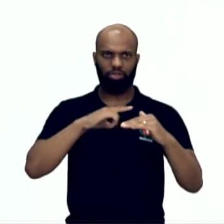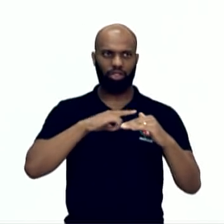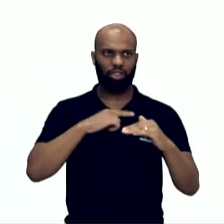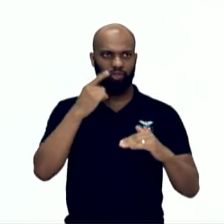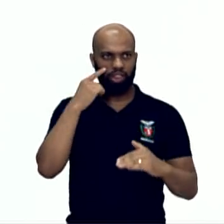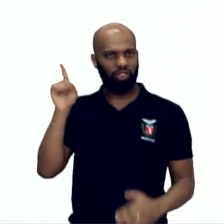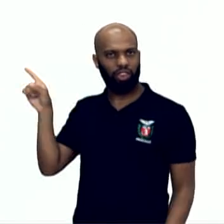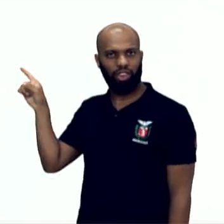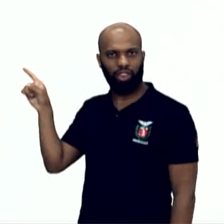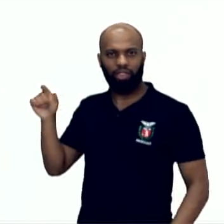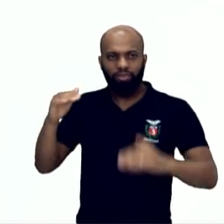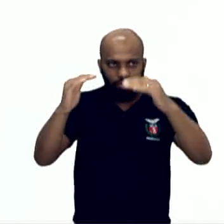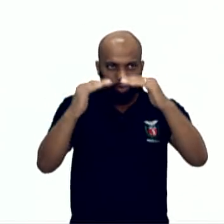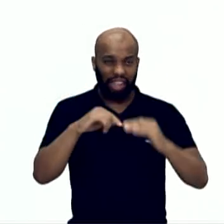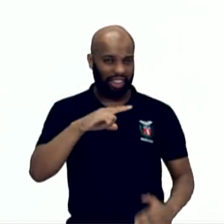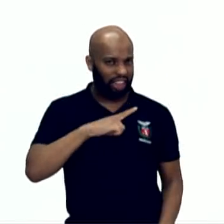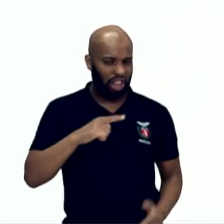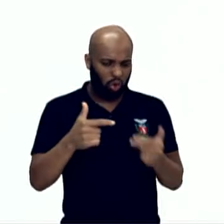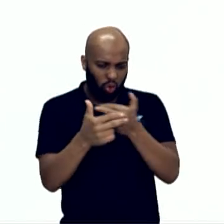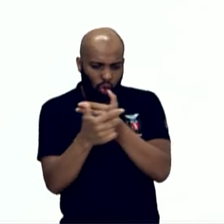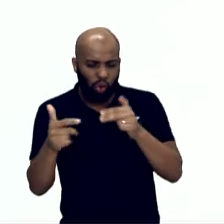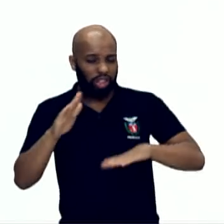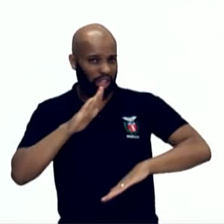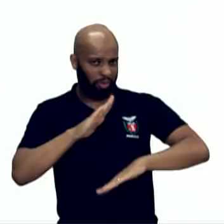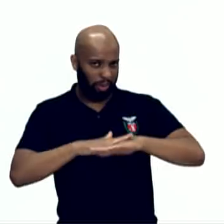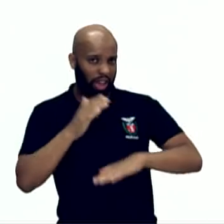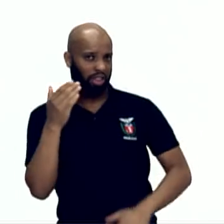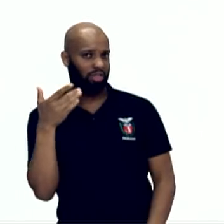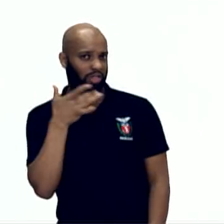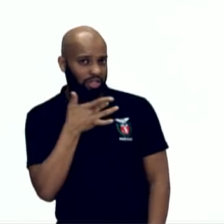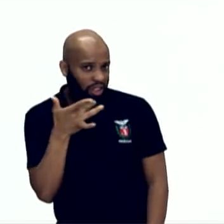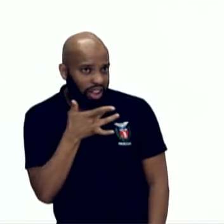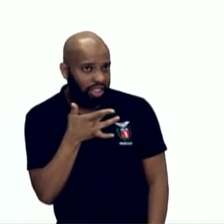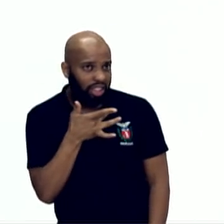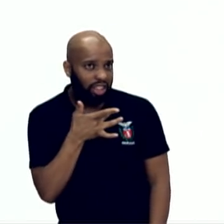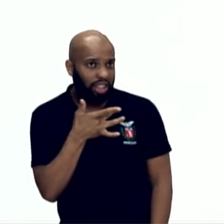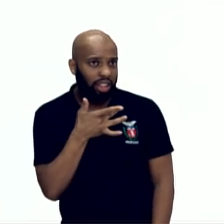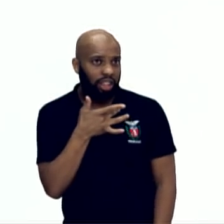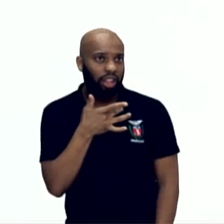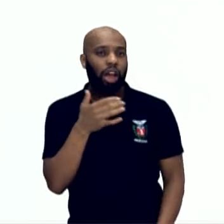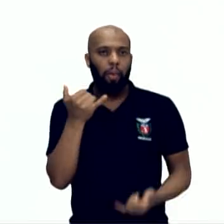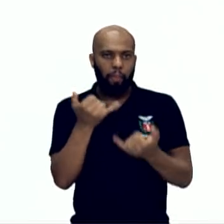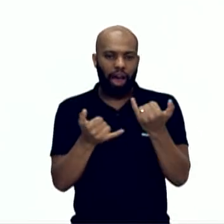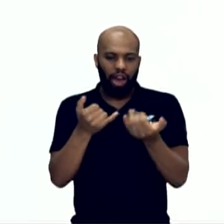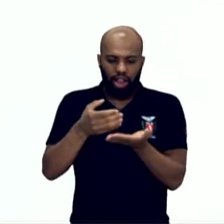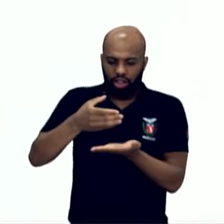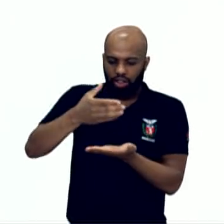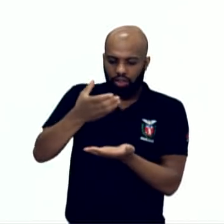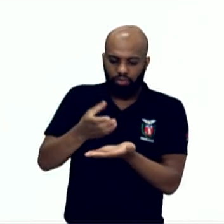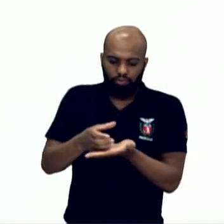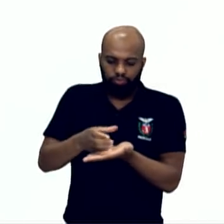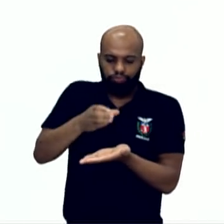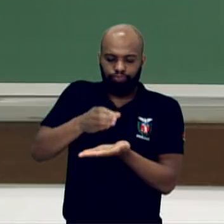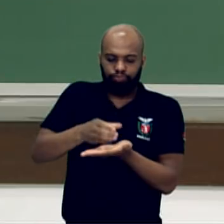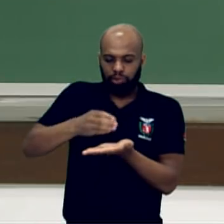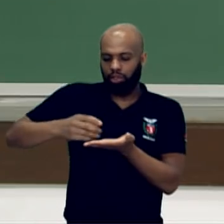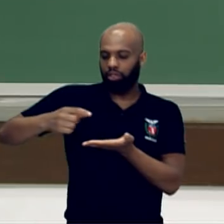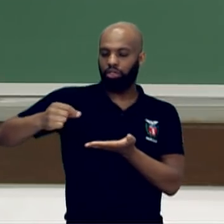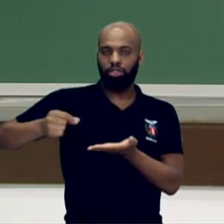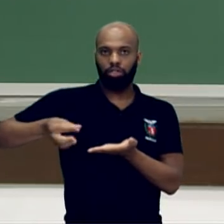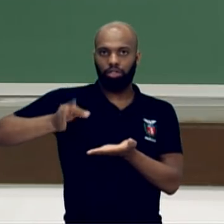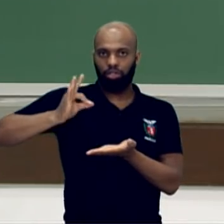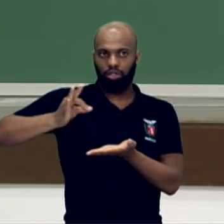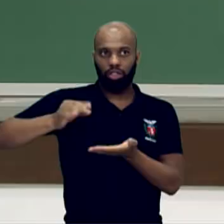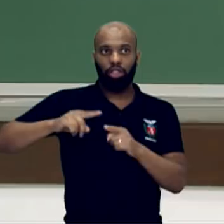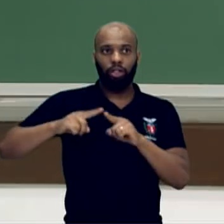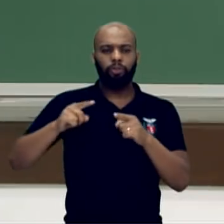ó, existe coisa mais gostosa? Visualmente ele está formando o fundo da xícara, mas a parte das